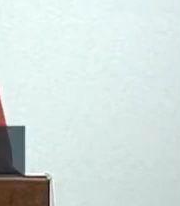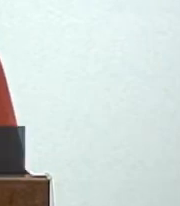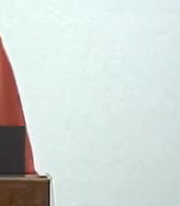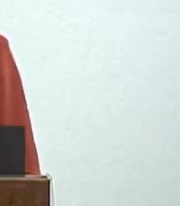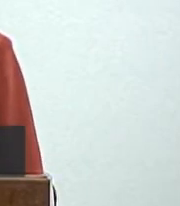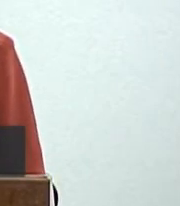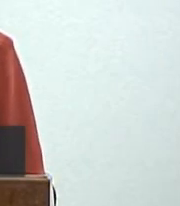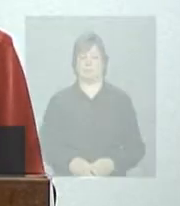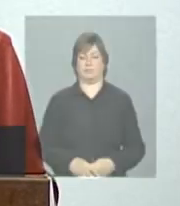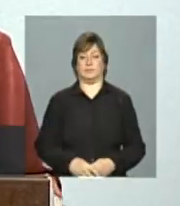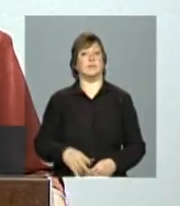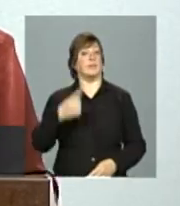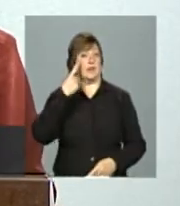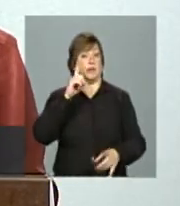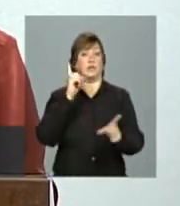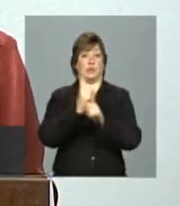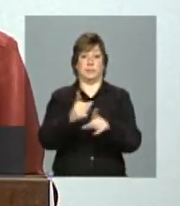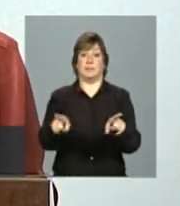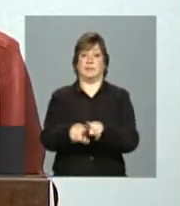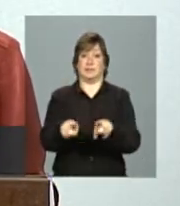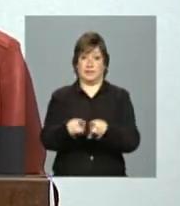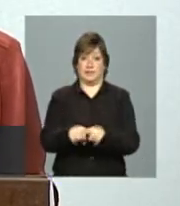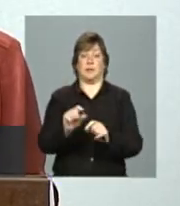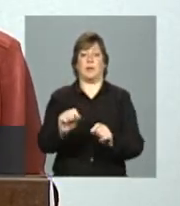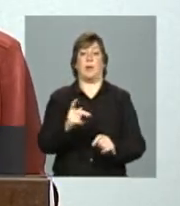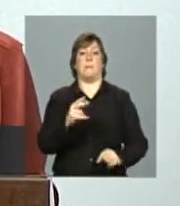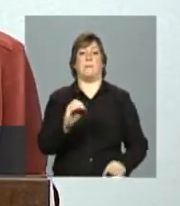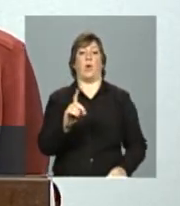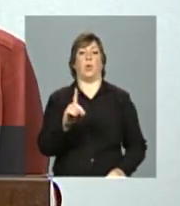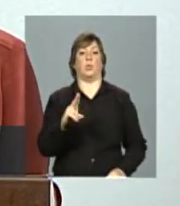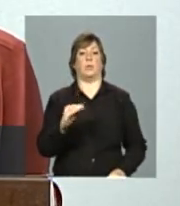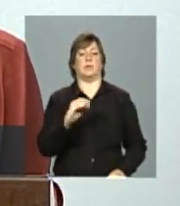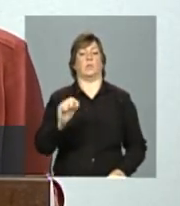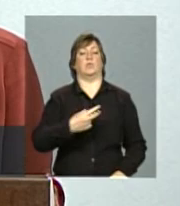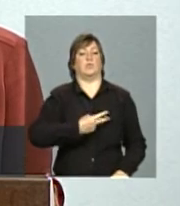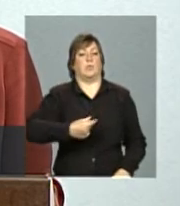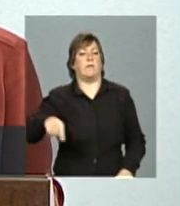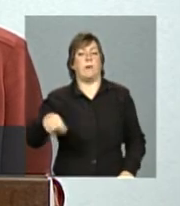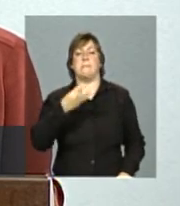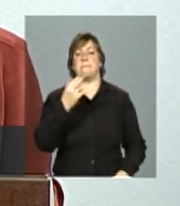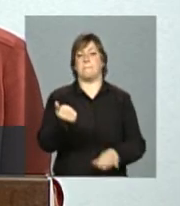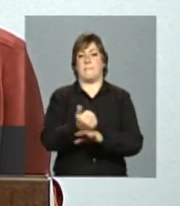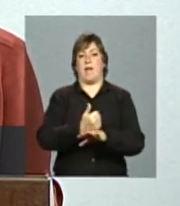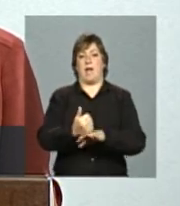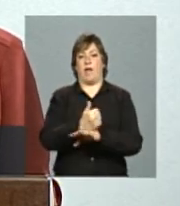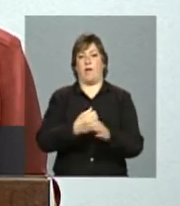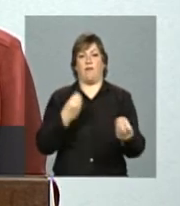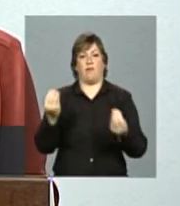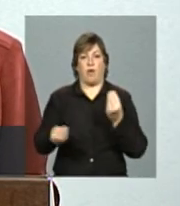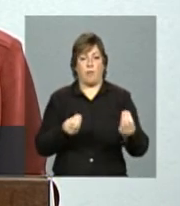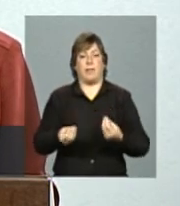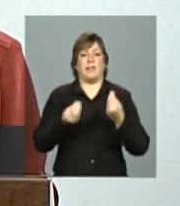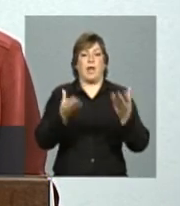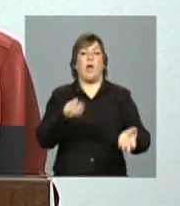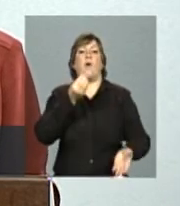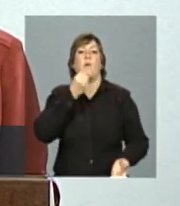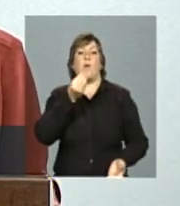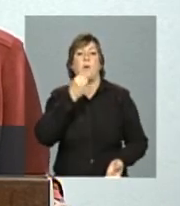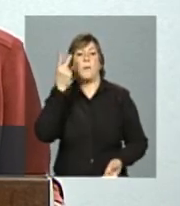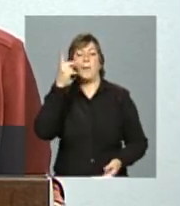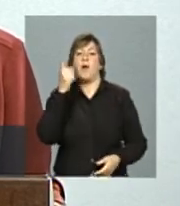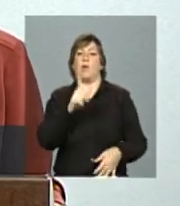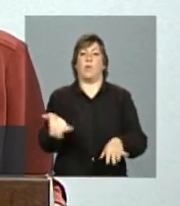e descobrimos que a produção sustentável é a melhor forma de gerar oportunidades para inclusão